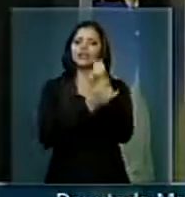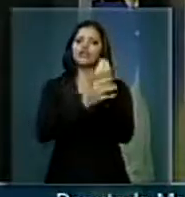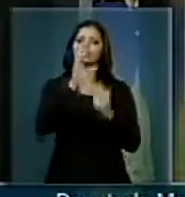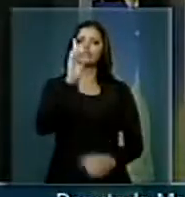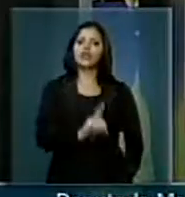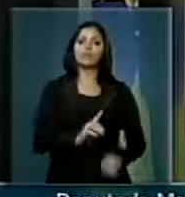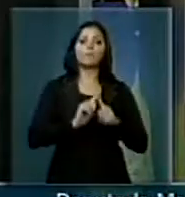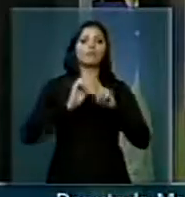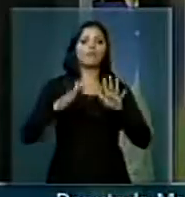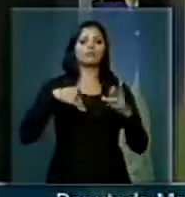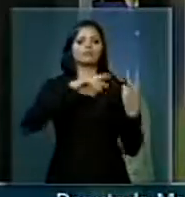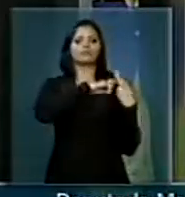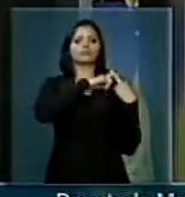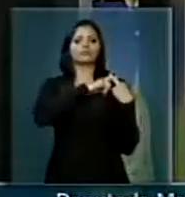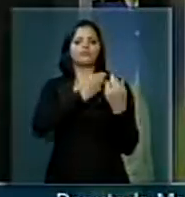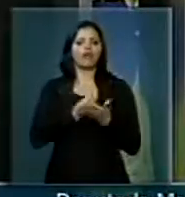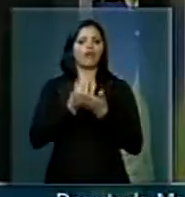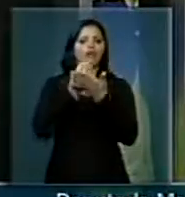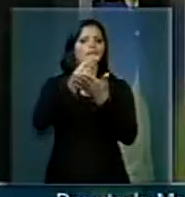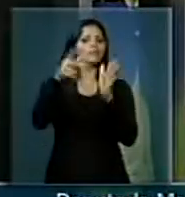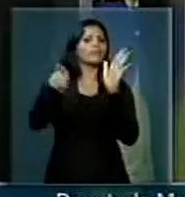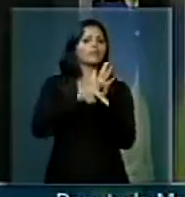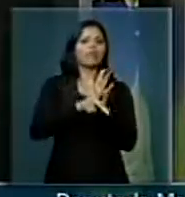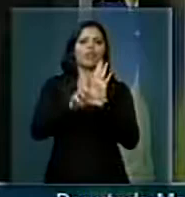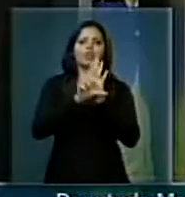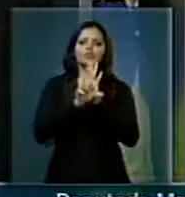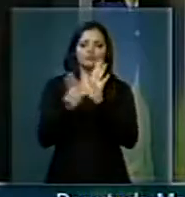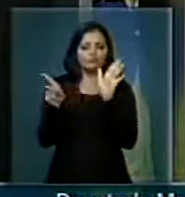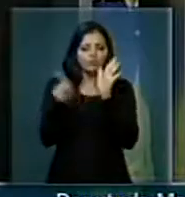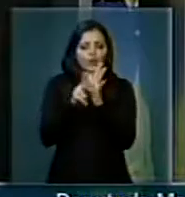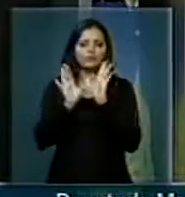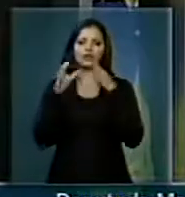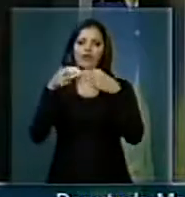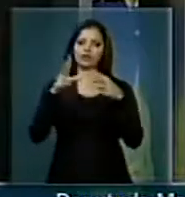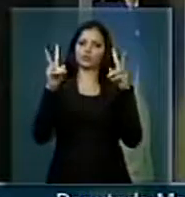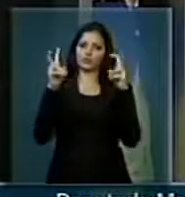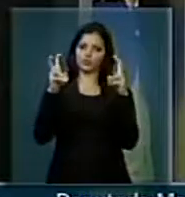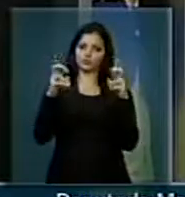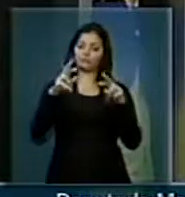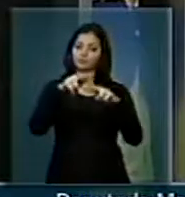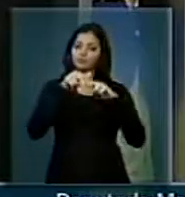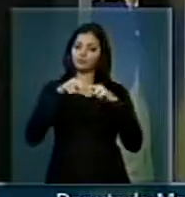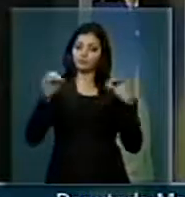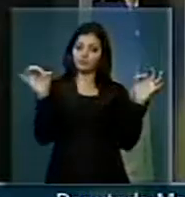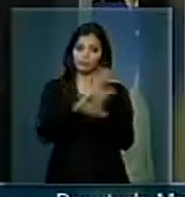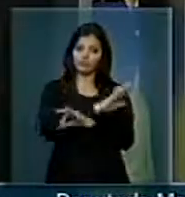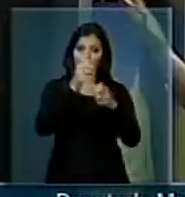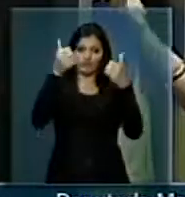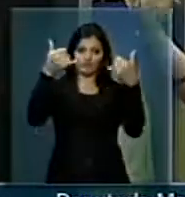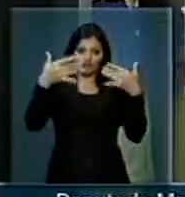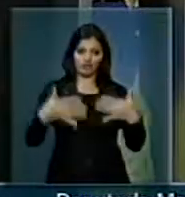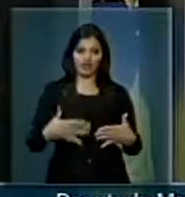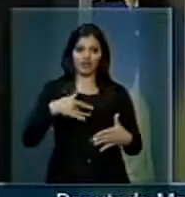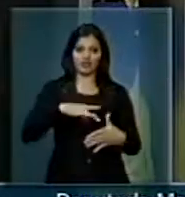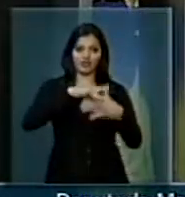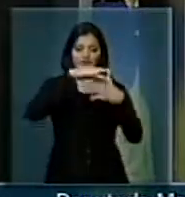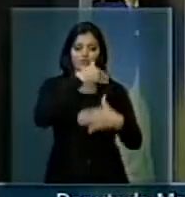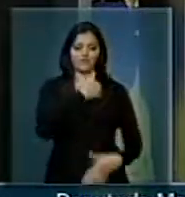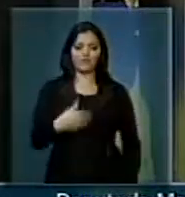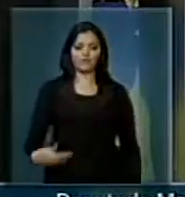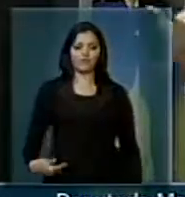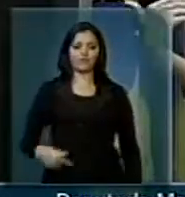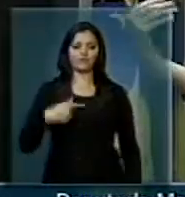que joga a responsabilização para legislações específicas. Então, dito isso, gostaria a liderança do